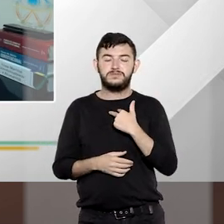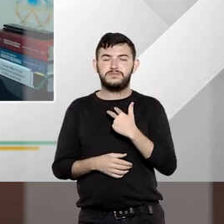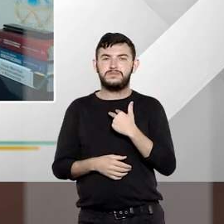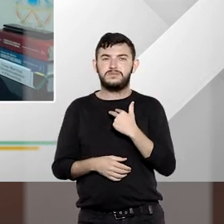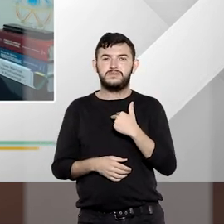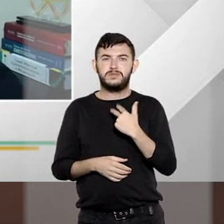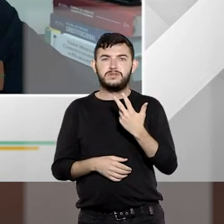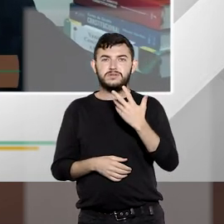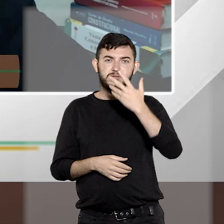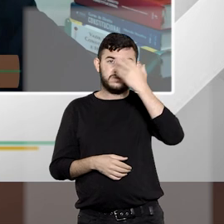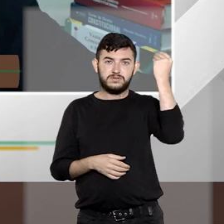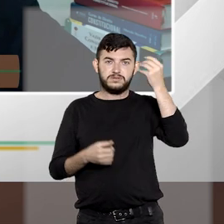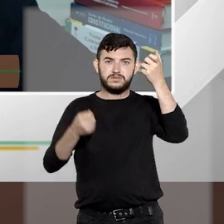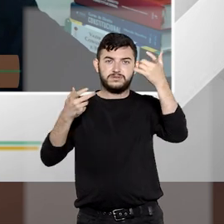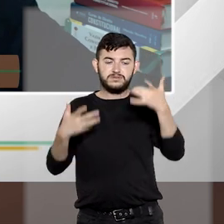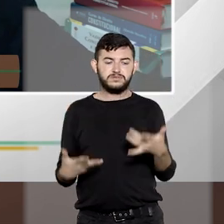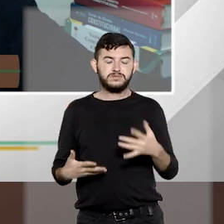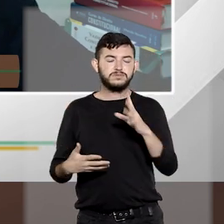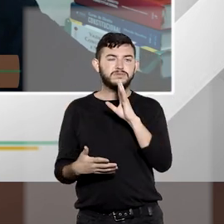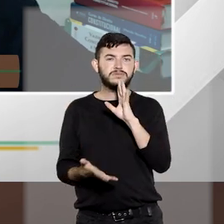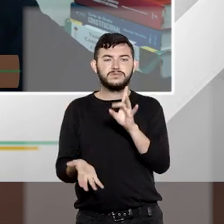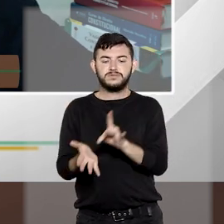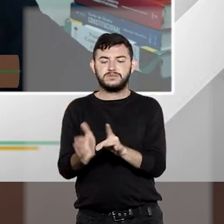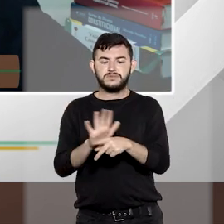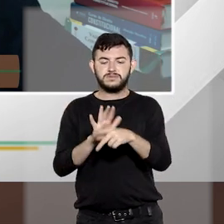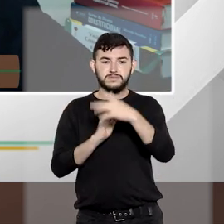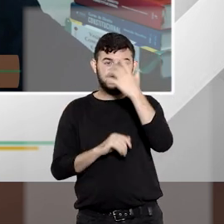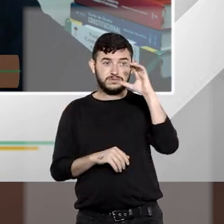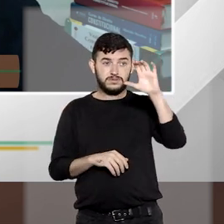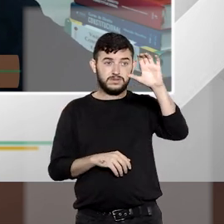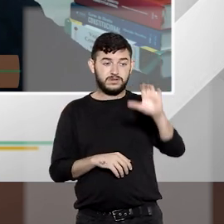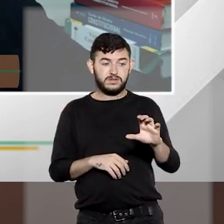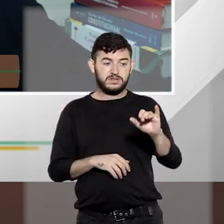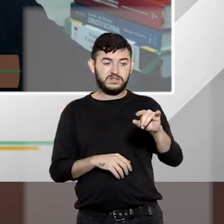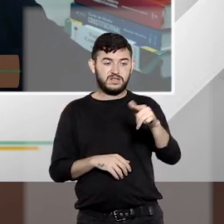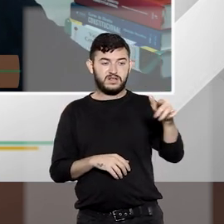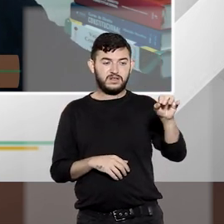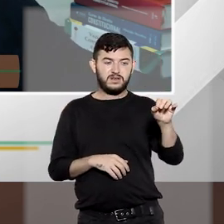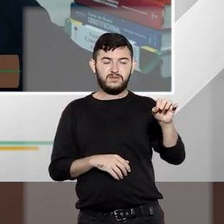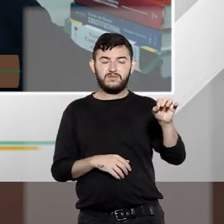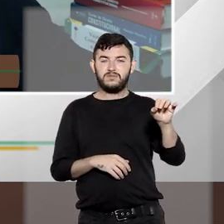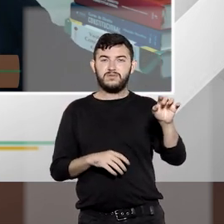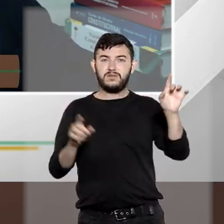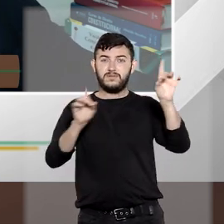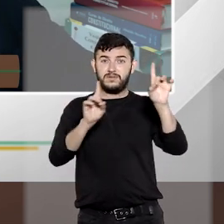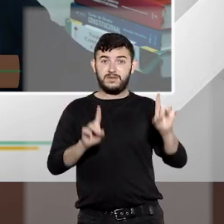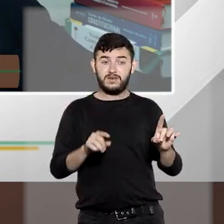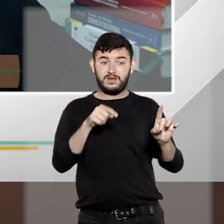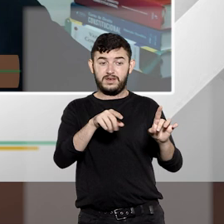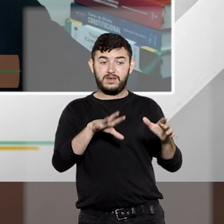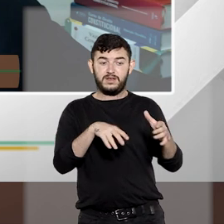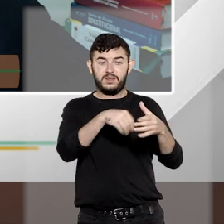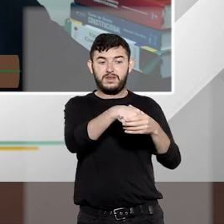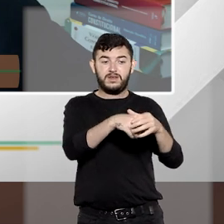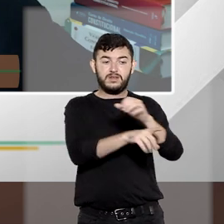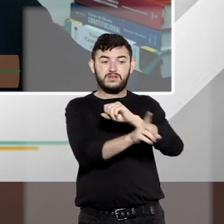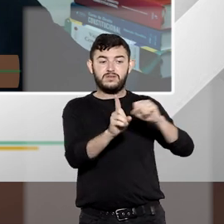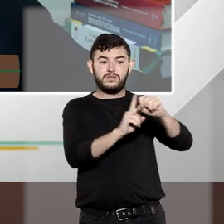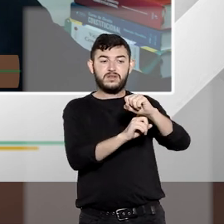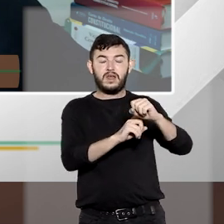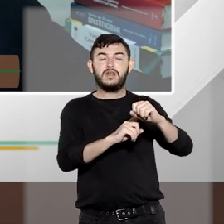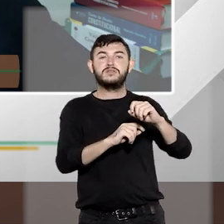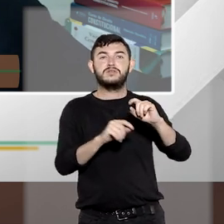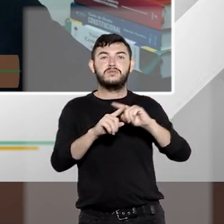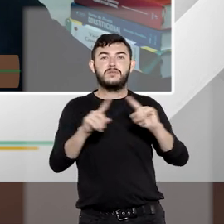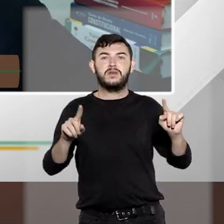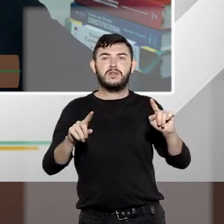deixar de mencionar de modo algum aqui o reconhecimento do cidadão com deficiência como parte ativa da sociedade. É um instrumento normativo muito